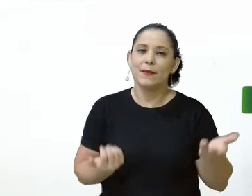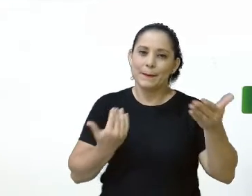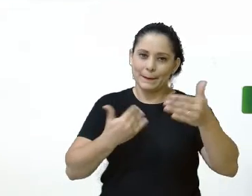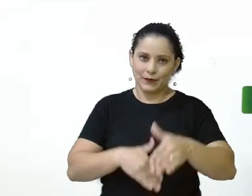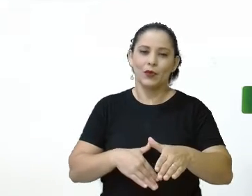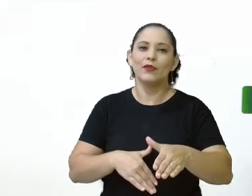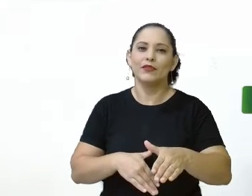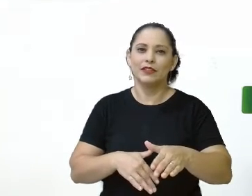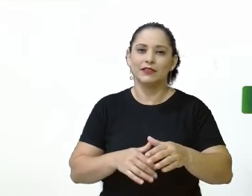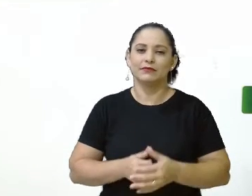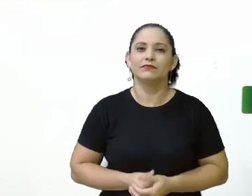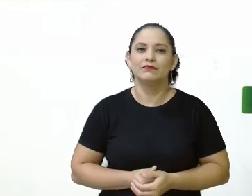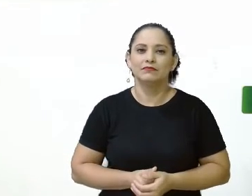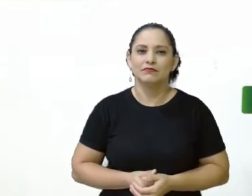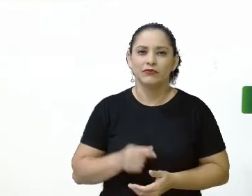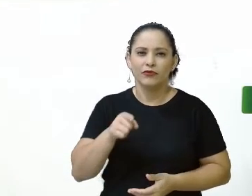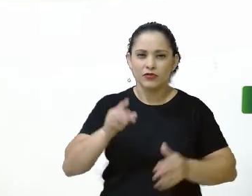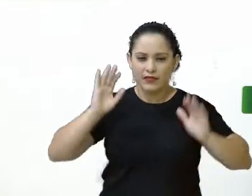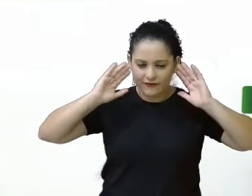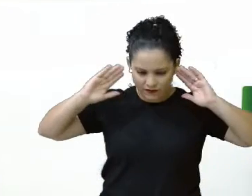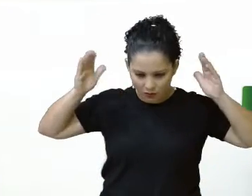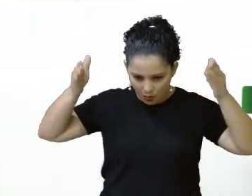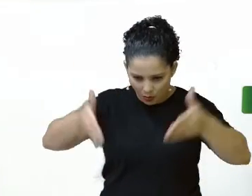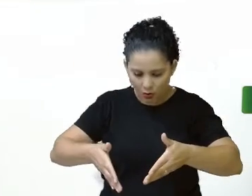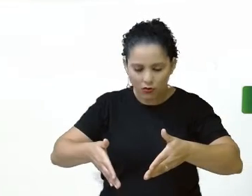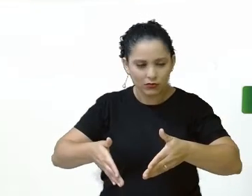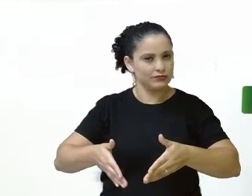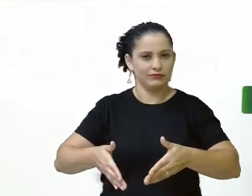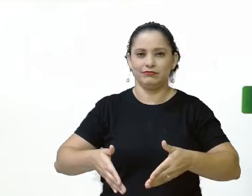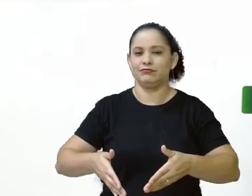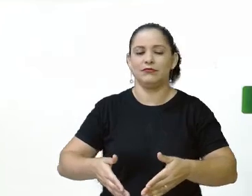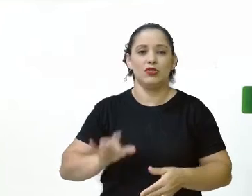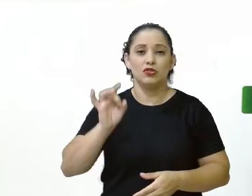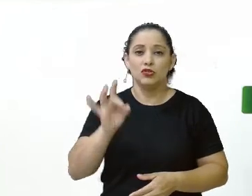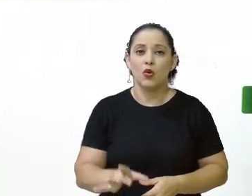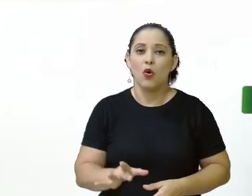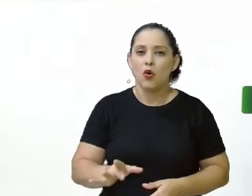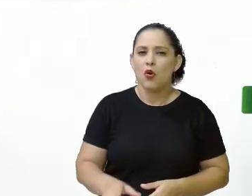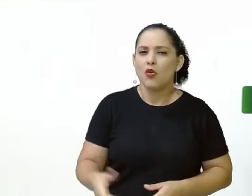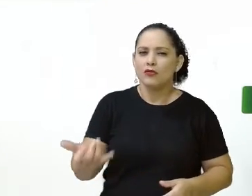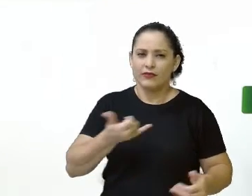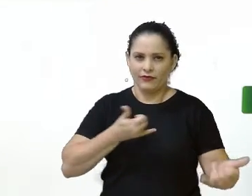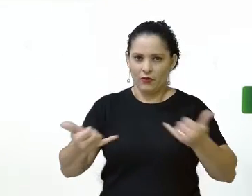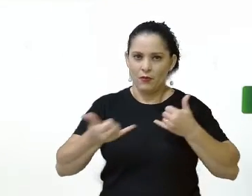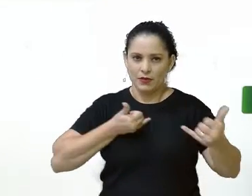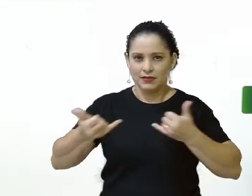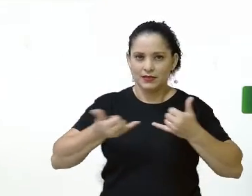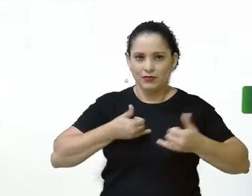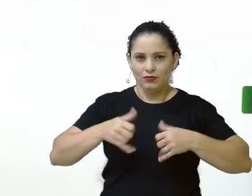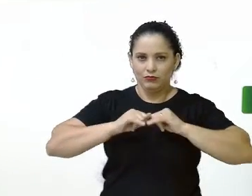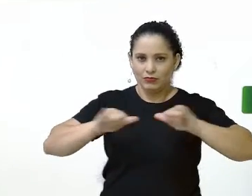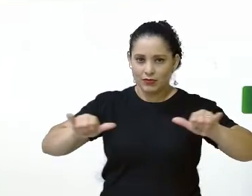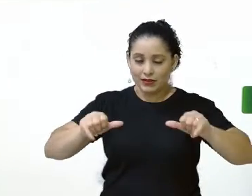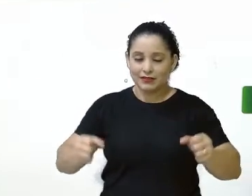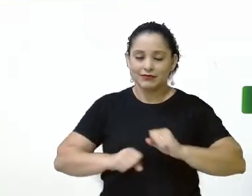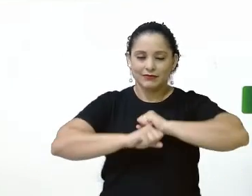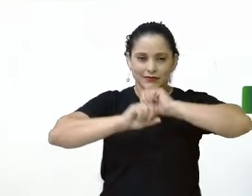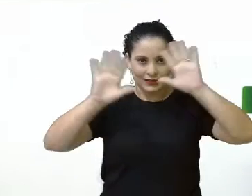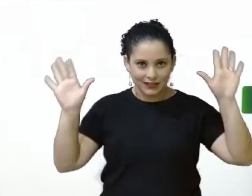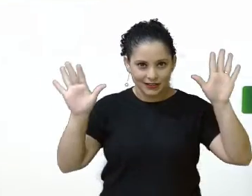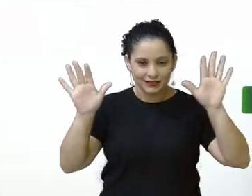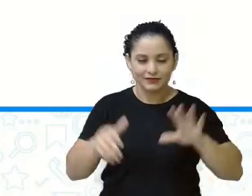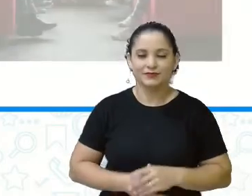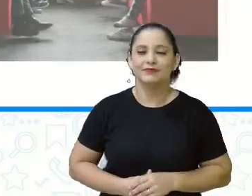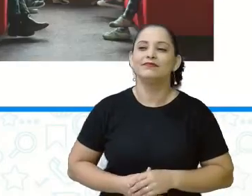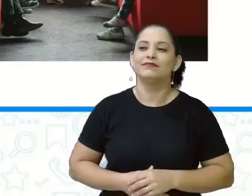gente encontrou. Não se prenda a isso. Eu só trouxe para você ficar informado. Tranquilo até aí? Vamos lá.